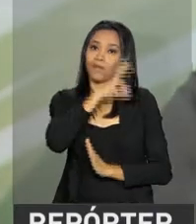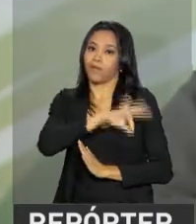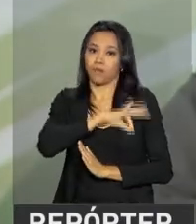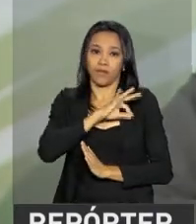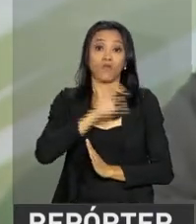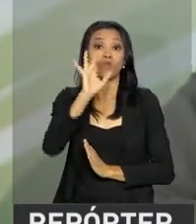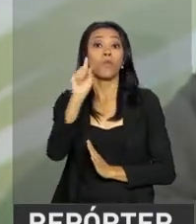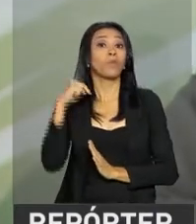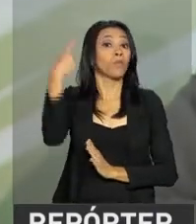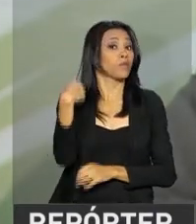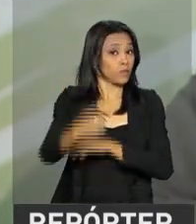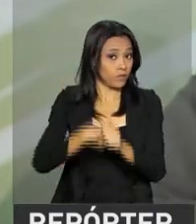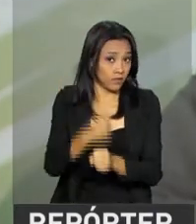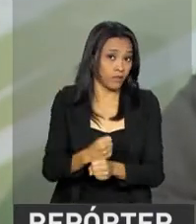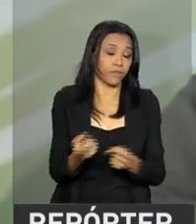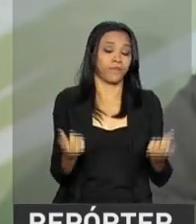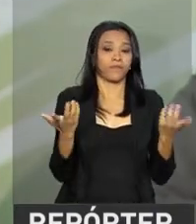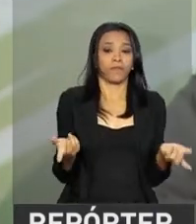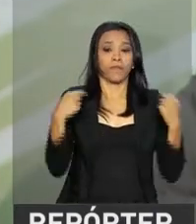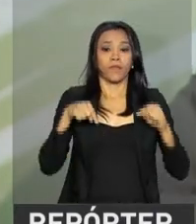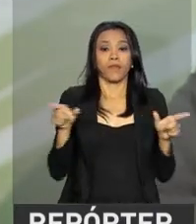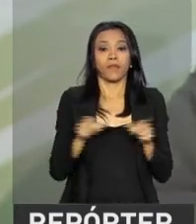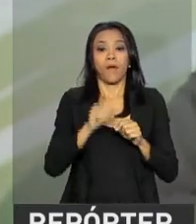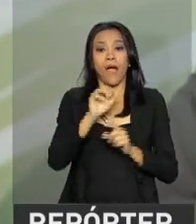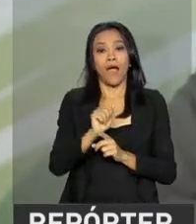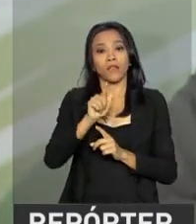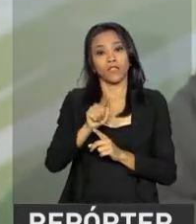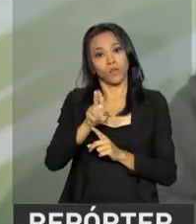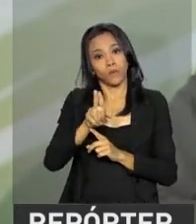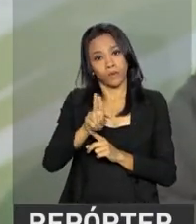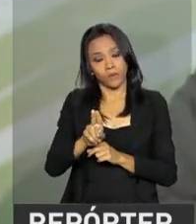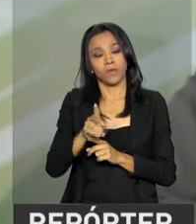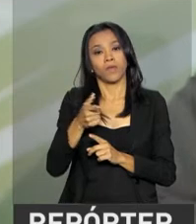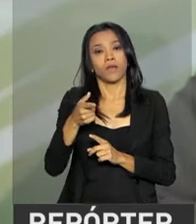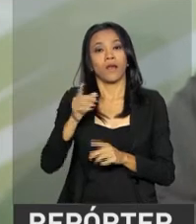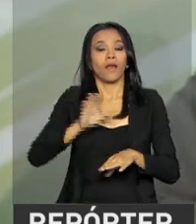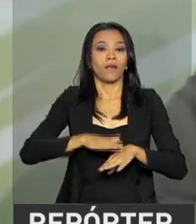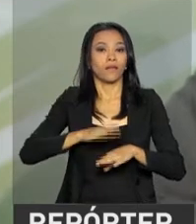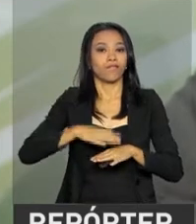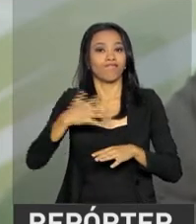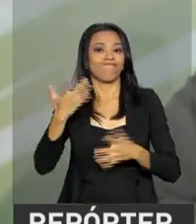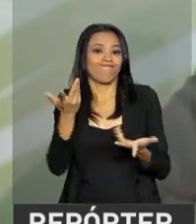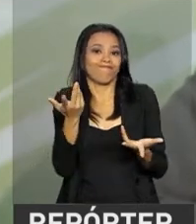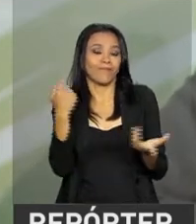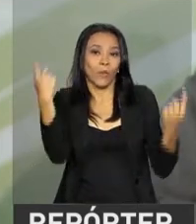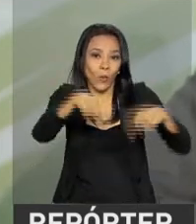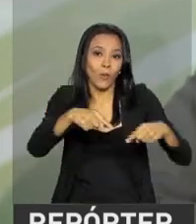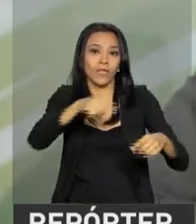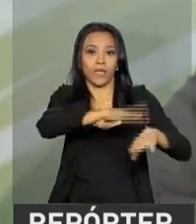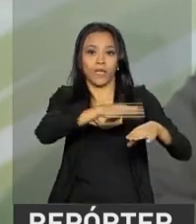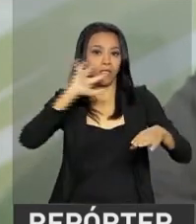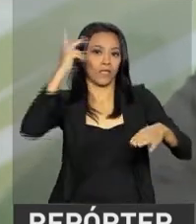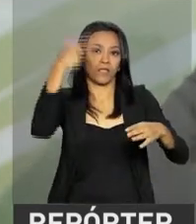né, um recurso para tentar contestar essa decisão que foi tomada em sede liminar e